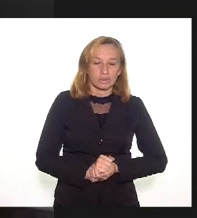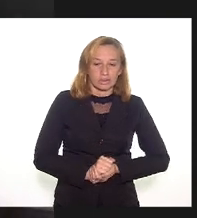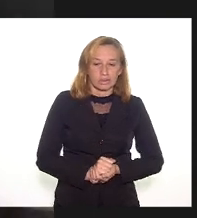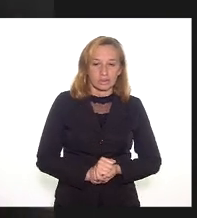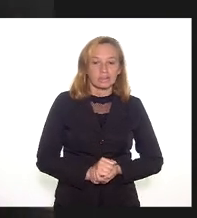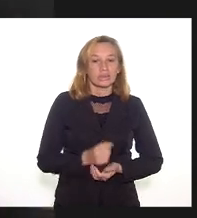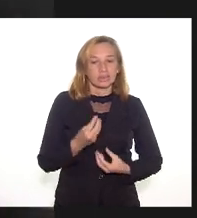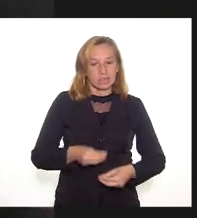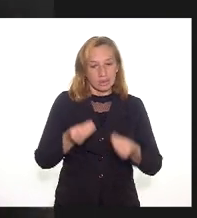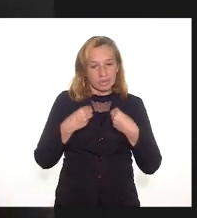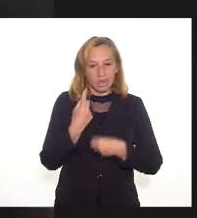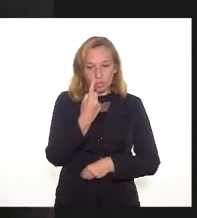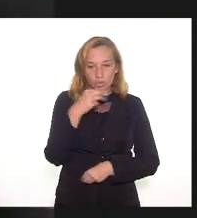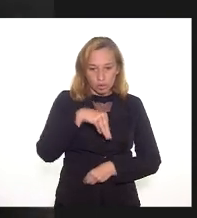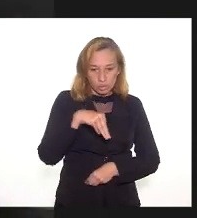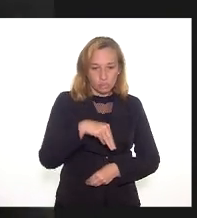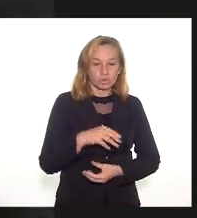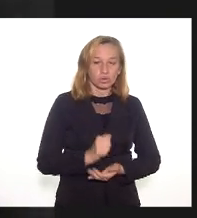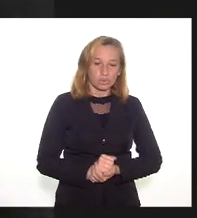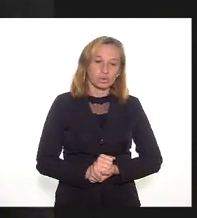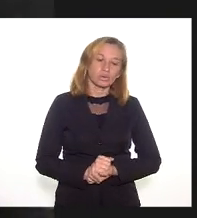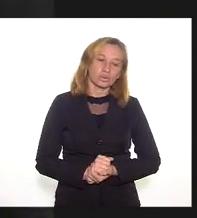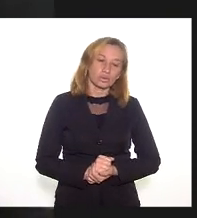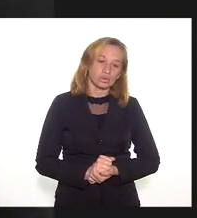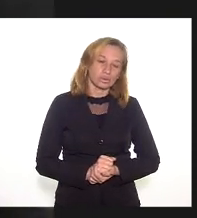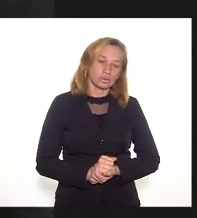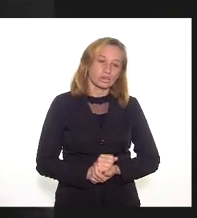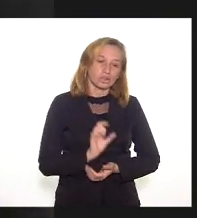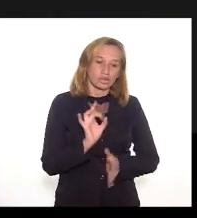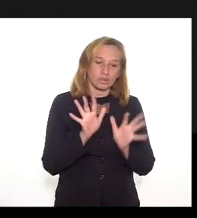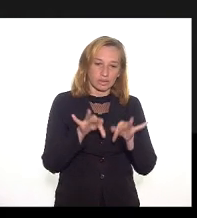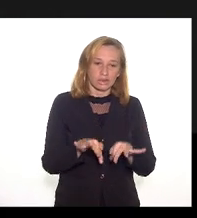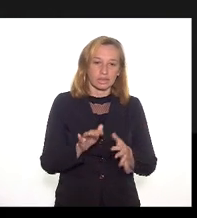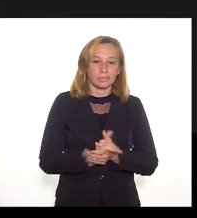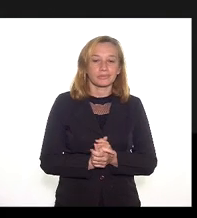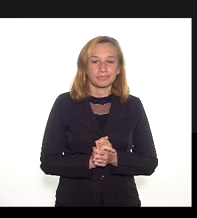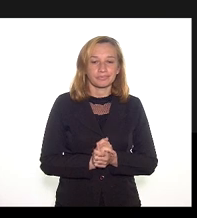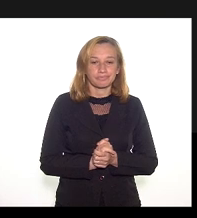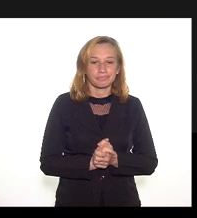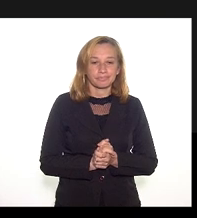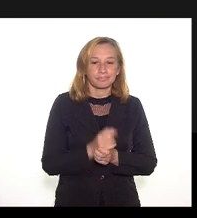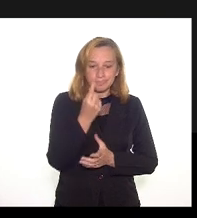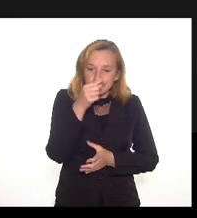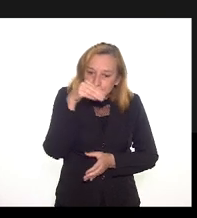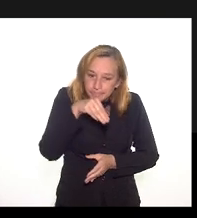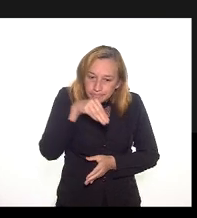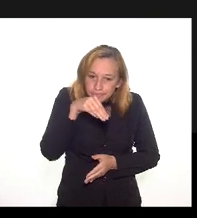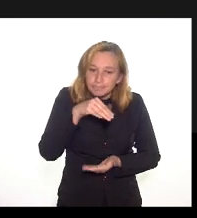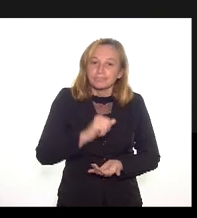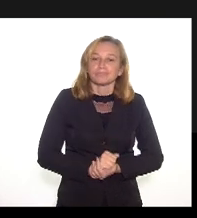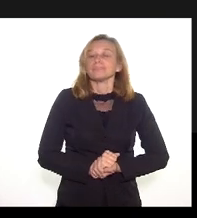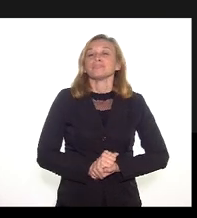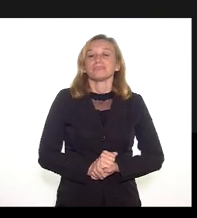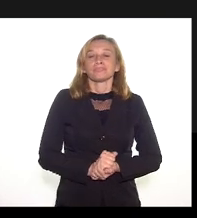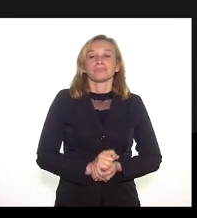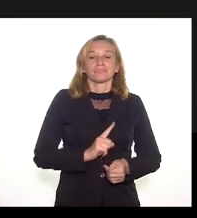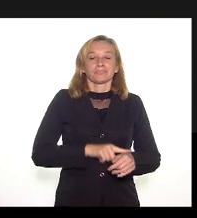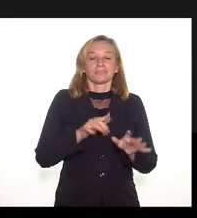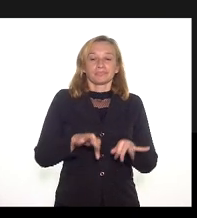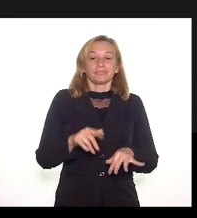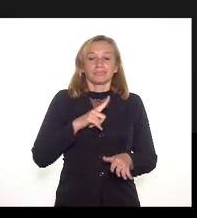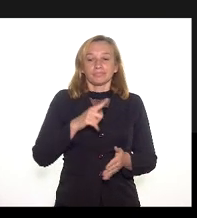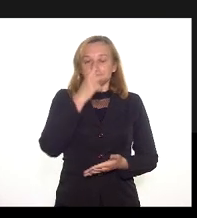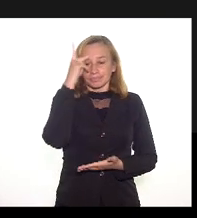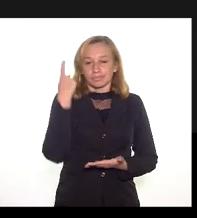ela me concedesse um minuto, V. Exª concedeu, eu gostaria só de finalizar... Um minuto, para que a gente possa passar para o expediente final que tem inscritos.